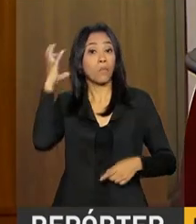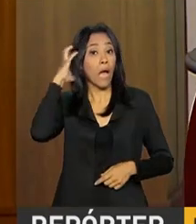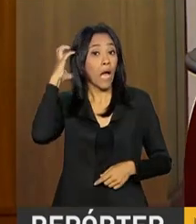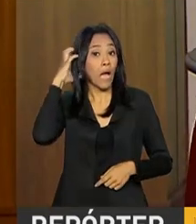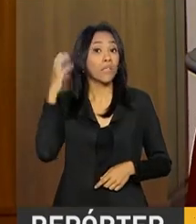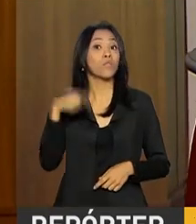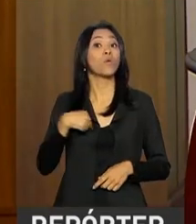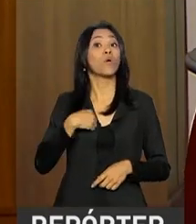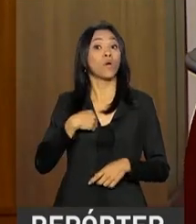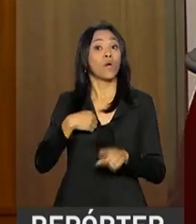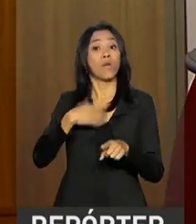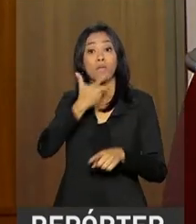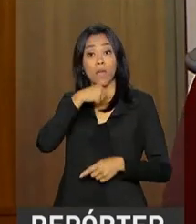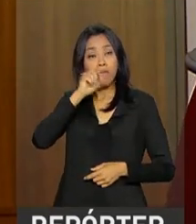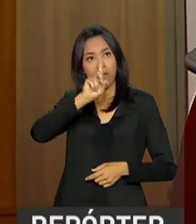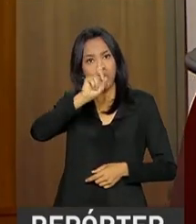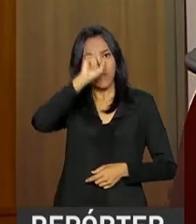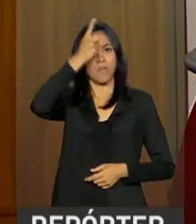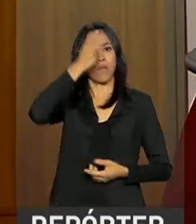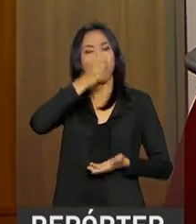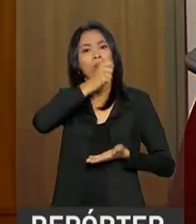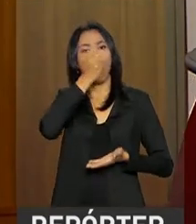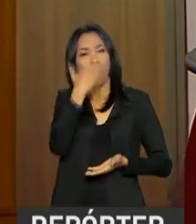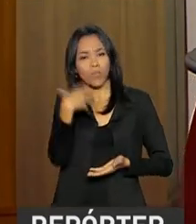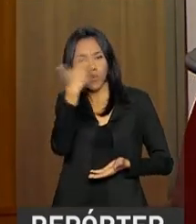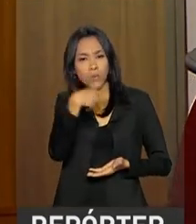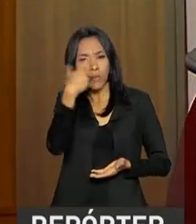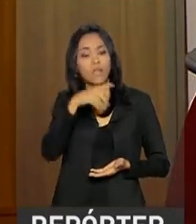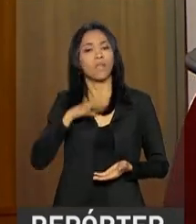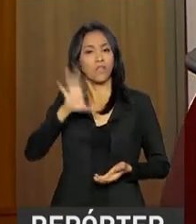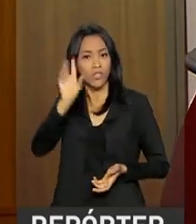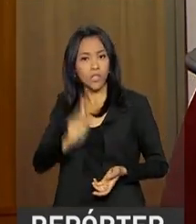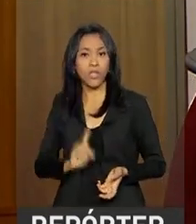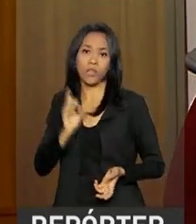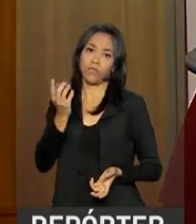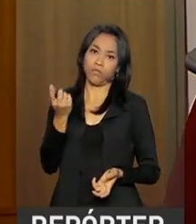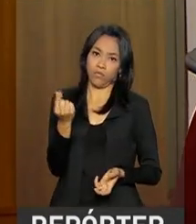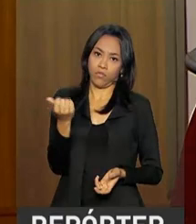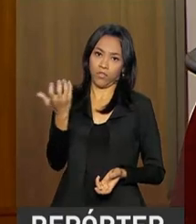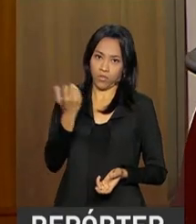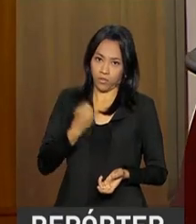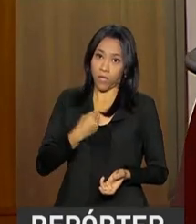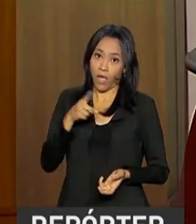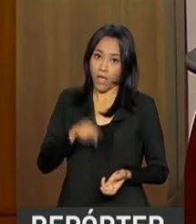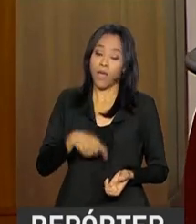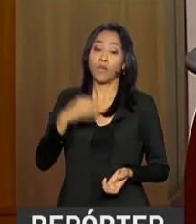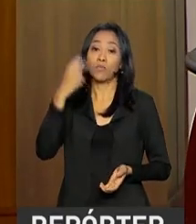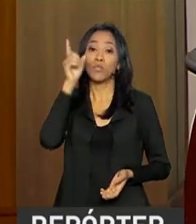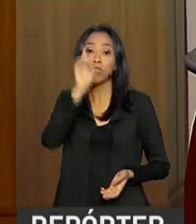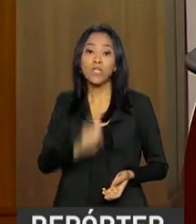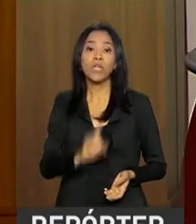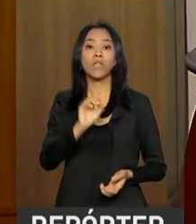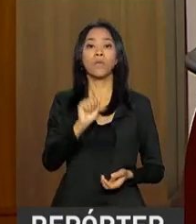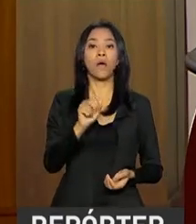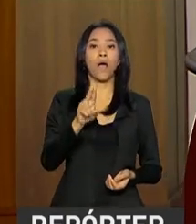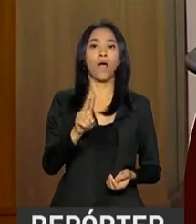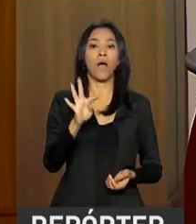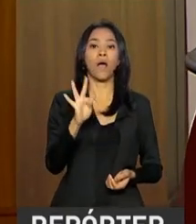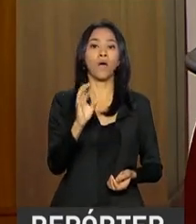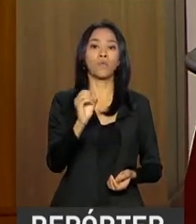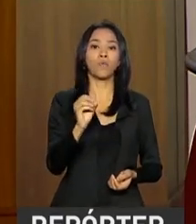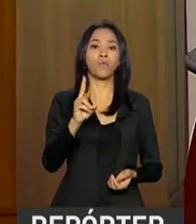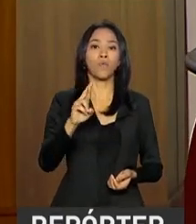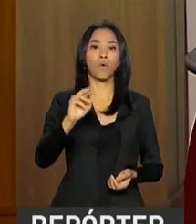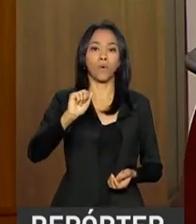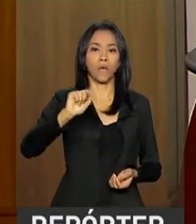tem direito a receber pelo fato de ter criado a obra. Isso é o direito autoral. Assim também acontece quando a canção